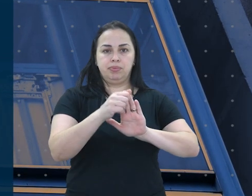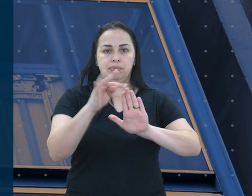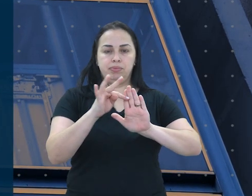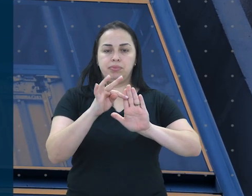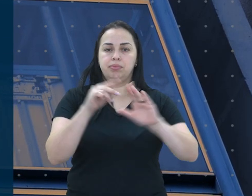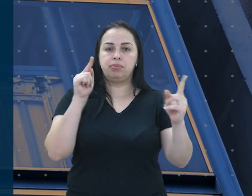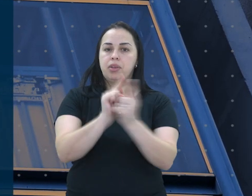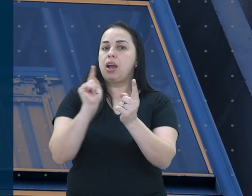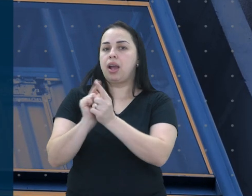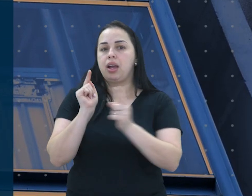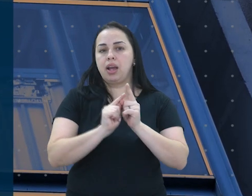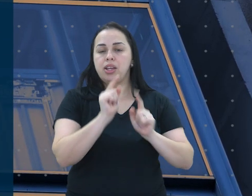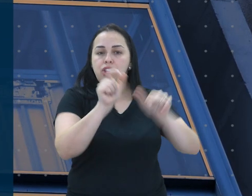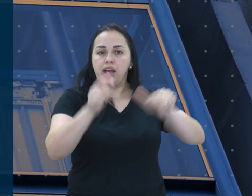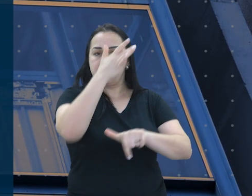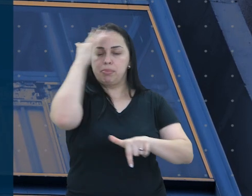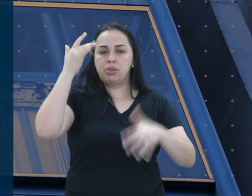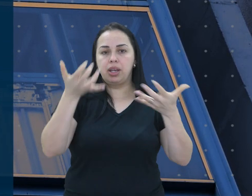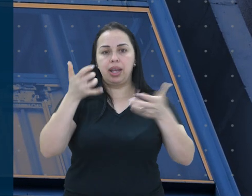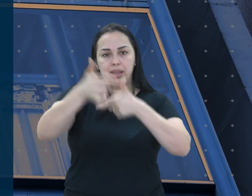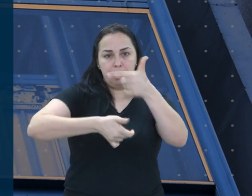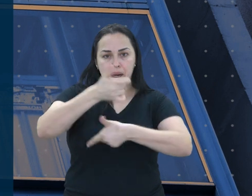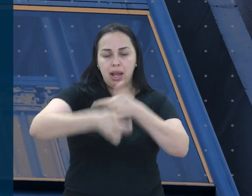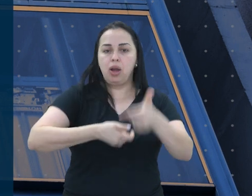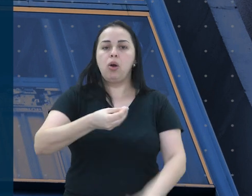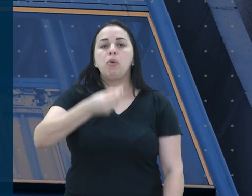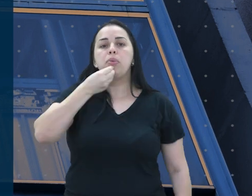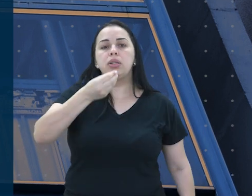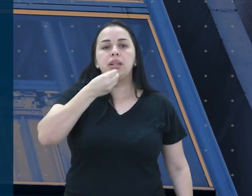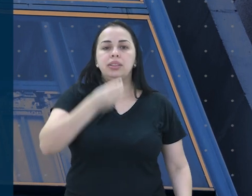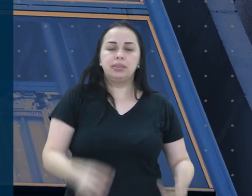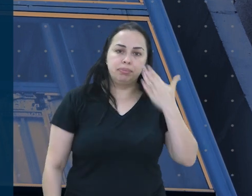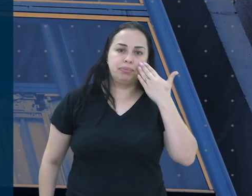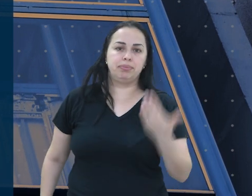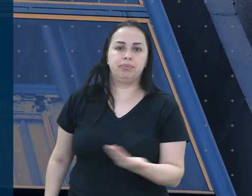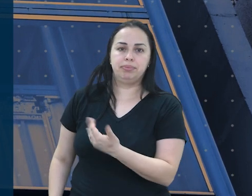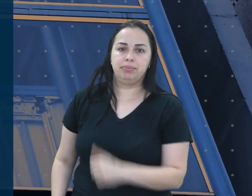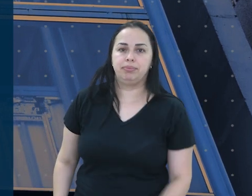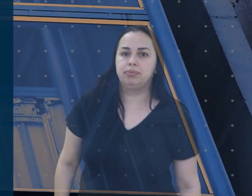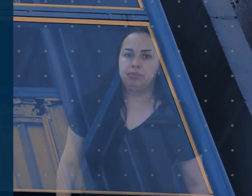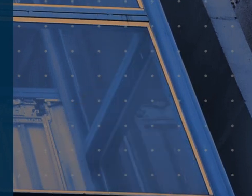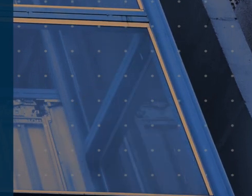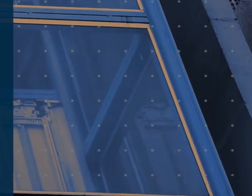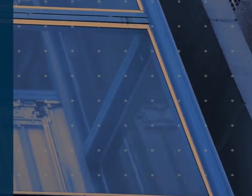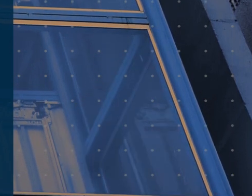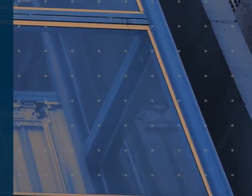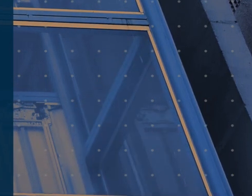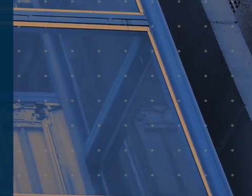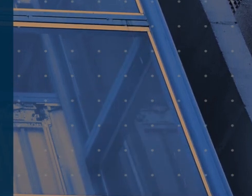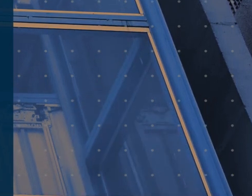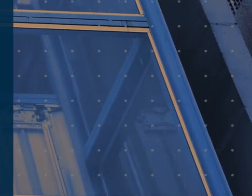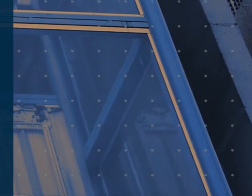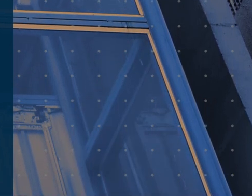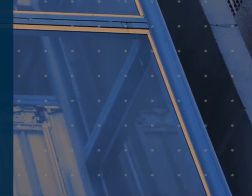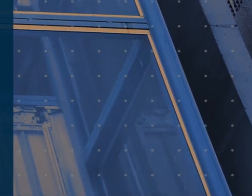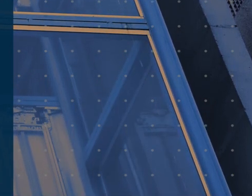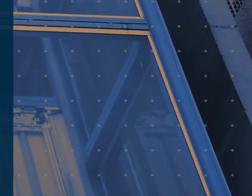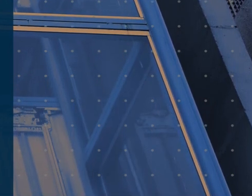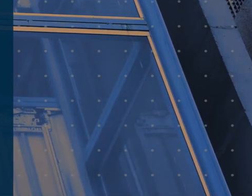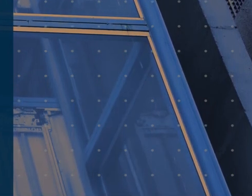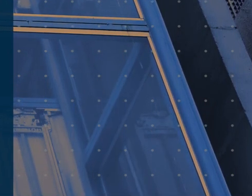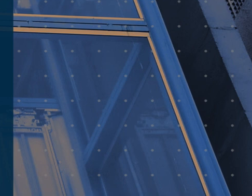O PAT, Posto de Atendimento ao Trabalhador de São José dos Campos, tem oportunidades de emprego para ajudante de